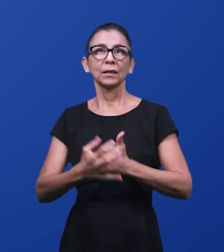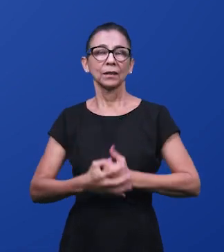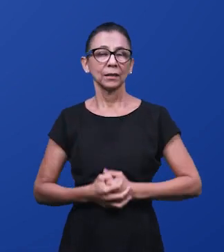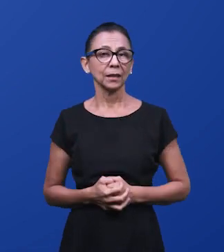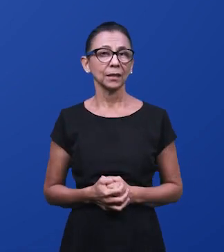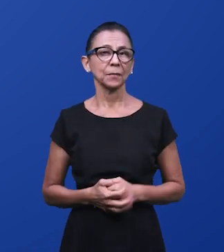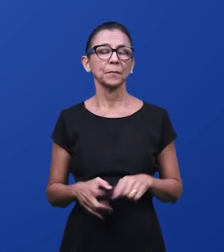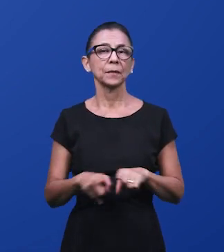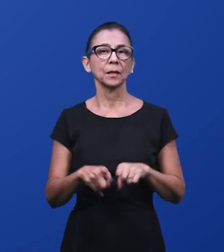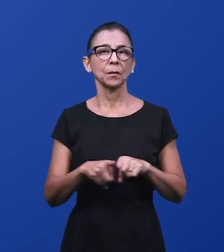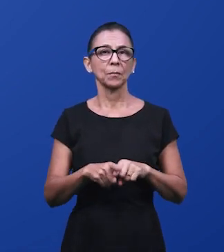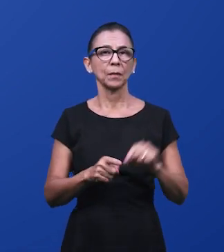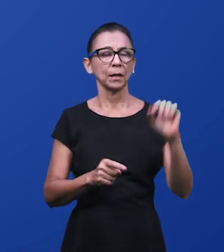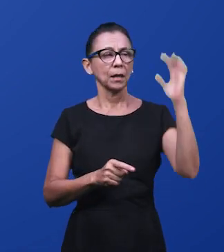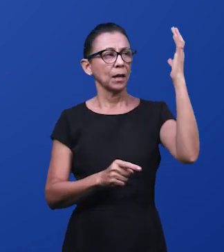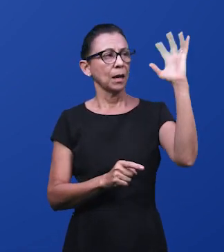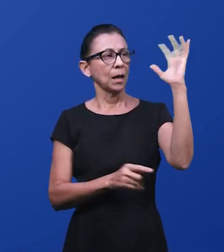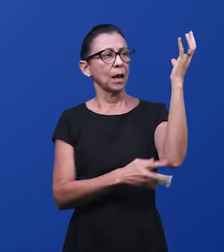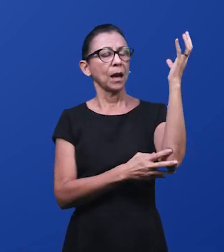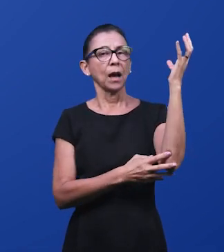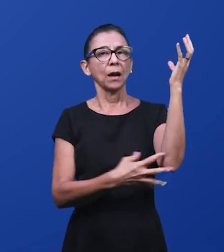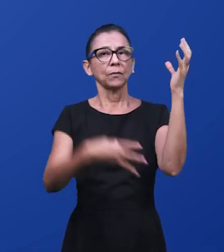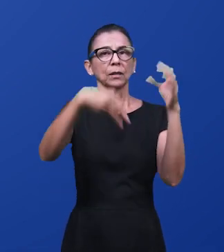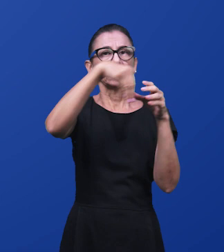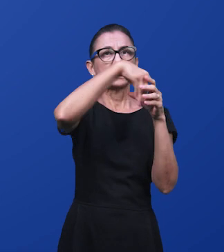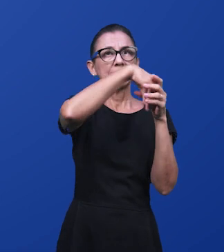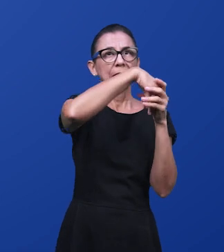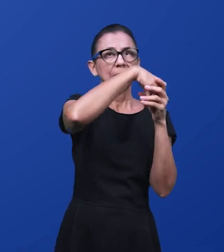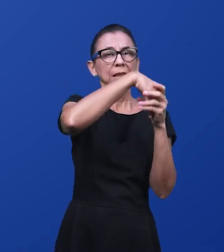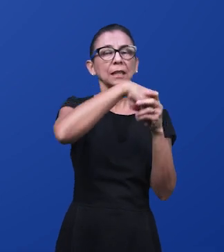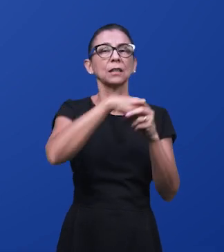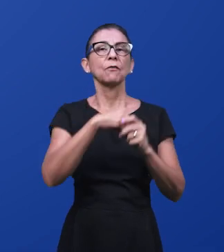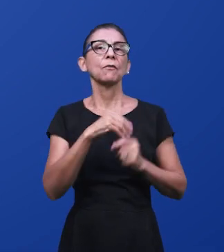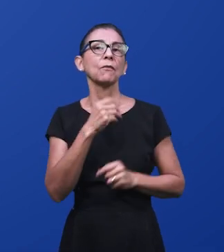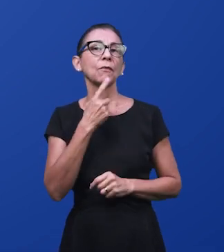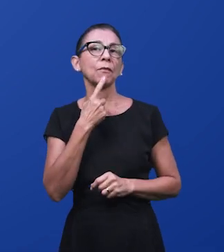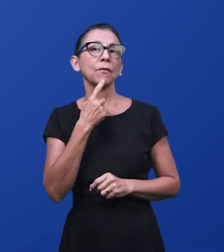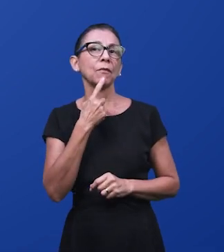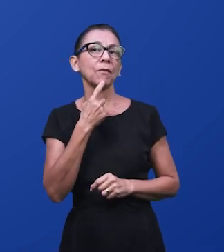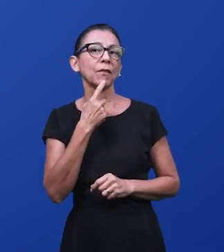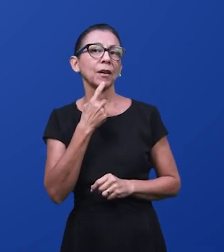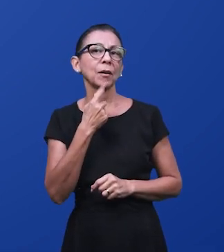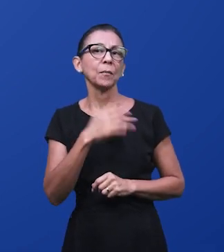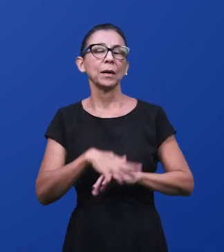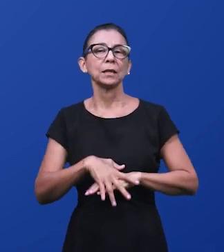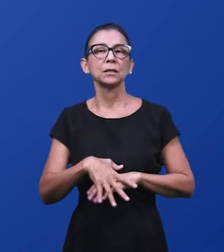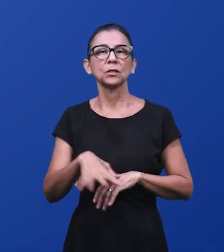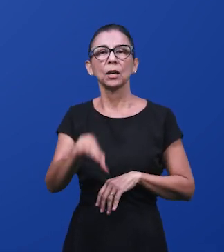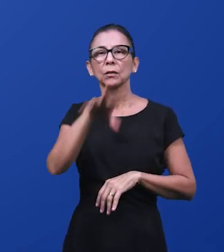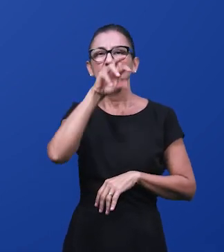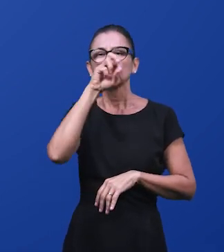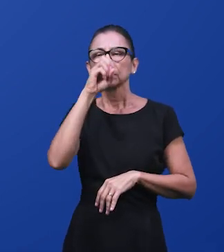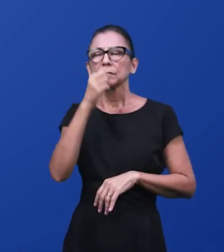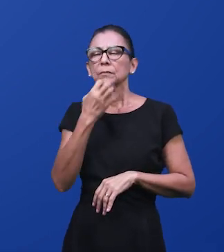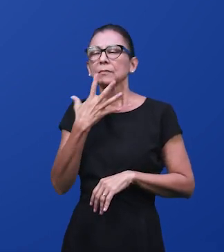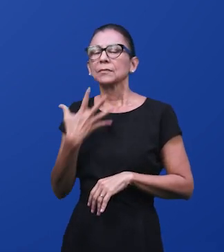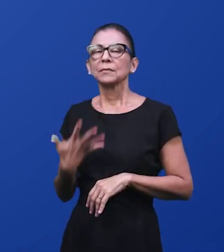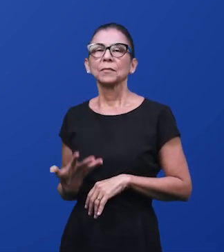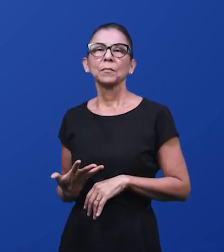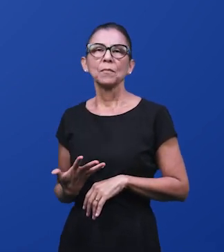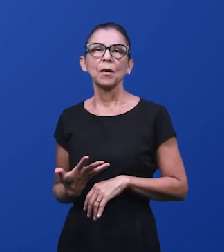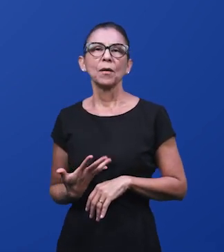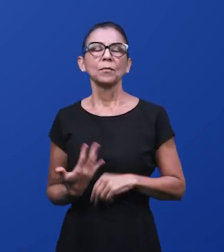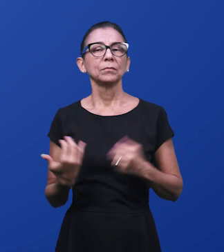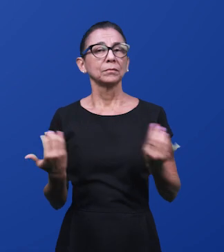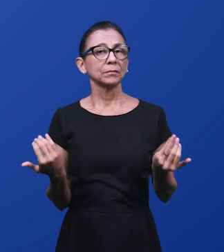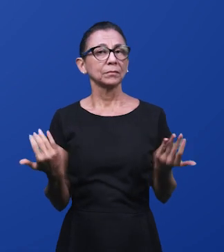da casca, era vermelha e tinha um bom odor. Né? Profeticamente falando, o servo do Senhor